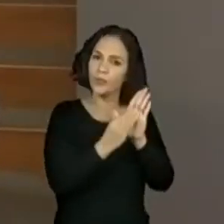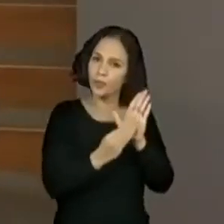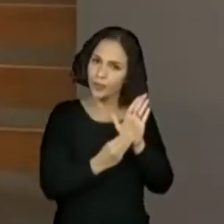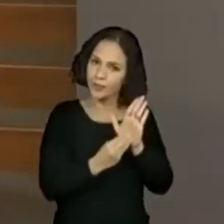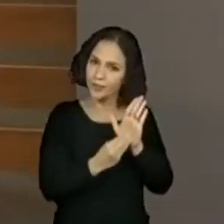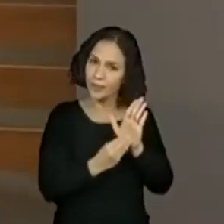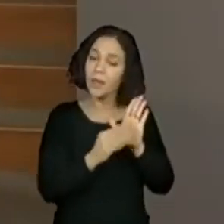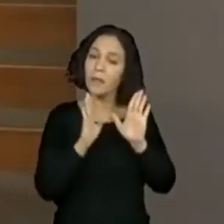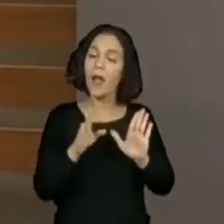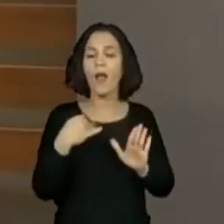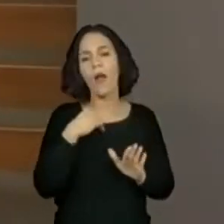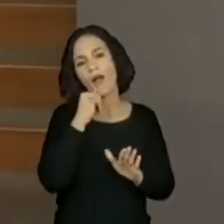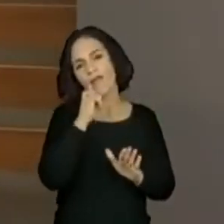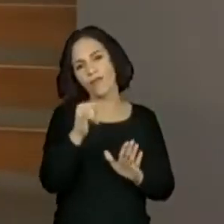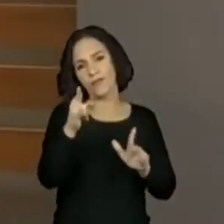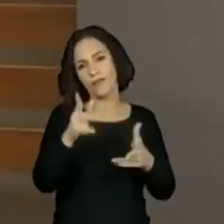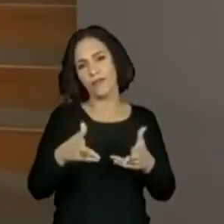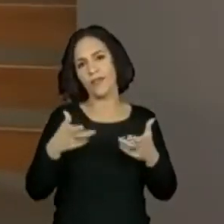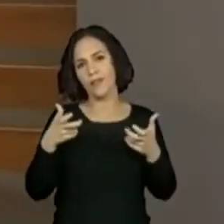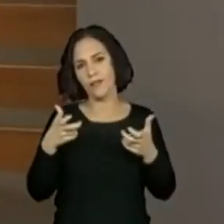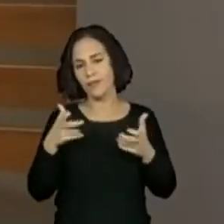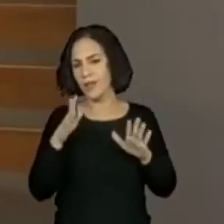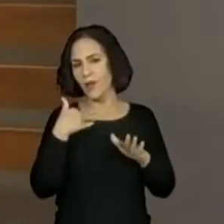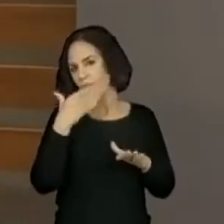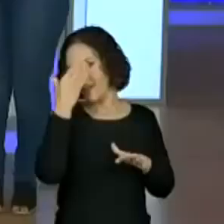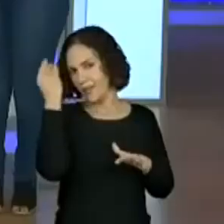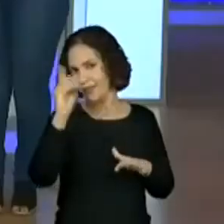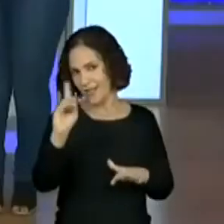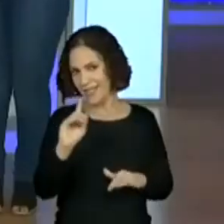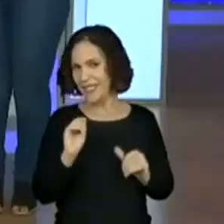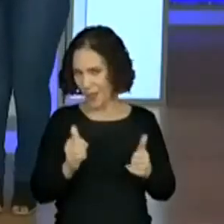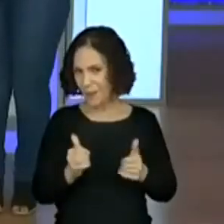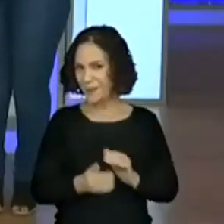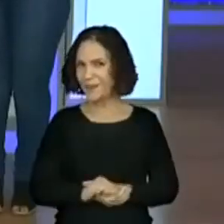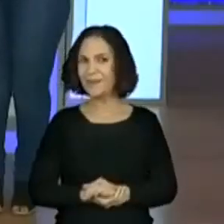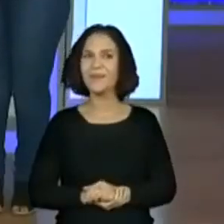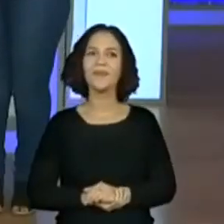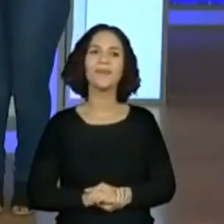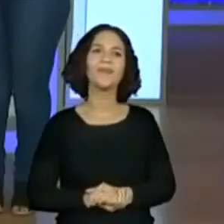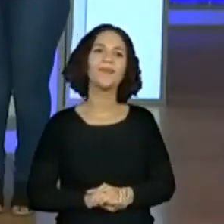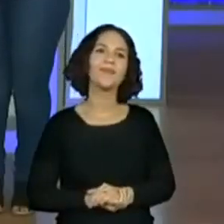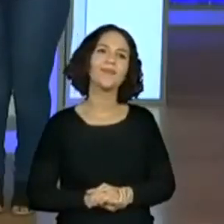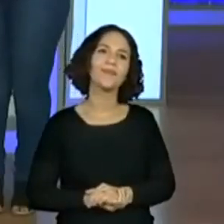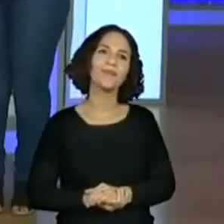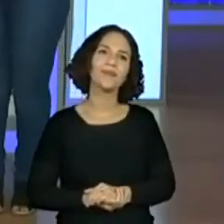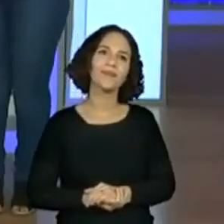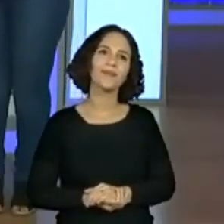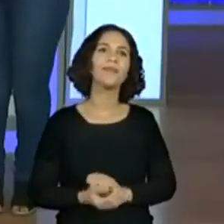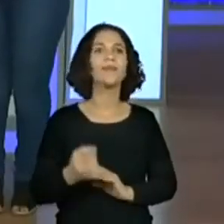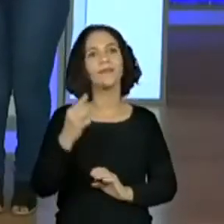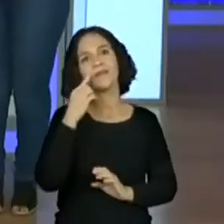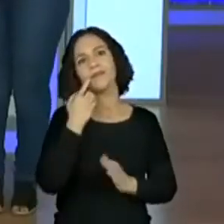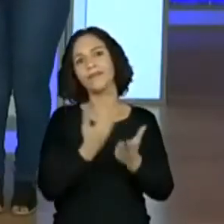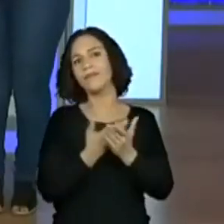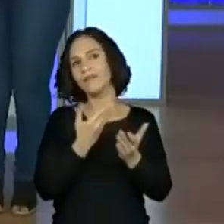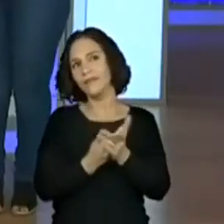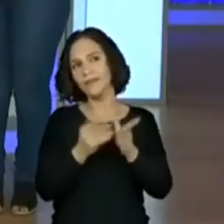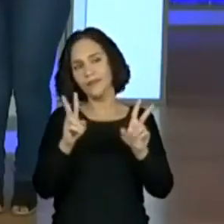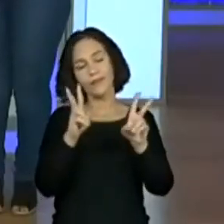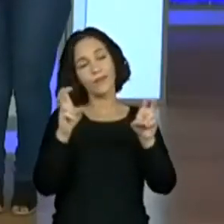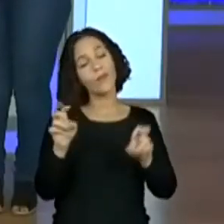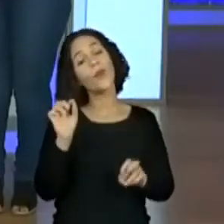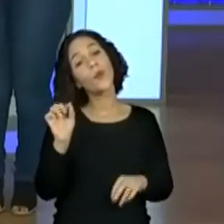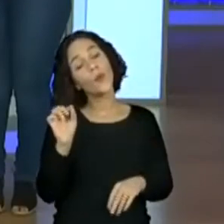na hora você vai perceber quando precisar. A professora não vai esquecer de avisar. Vamos ao nosso título da aula, que